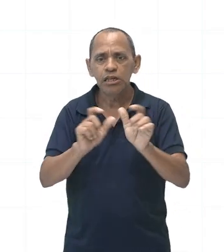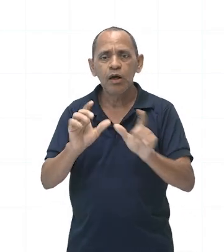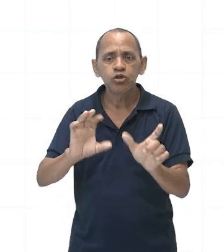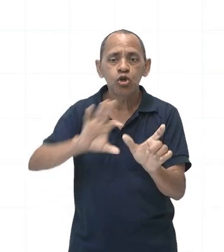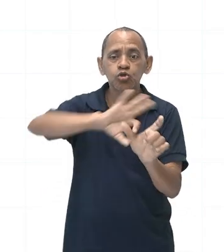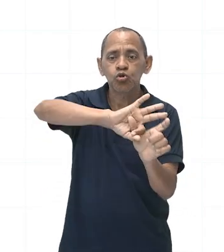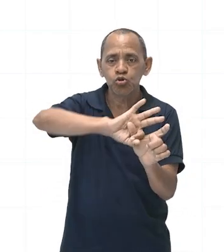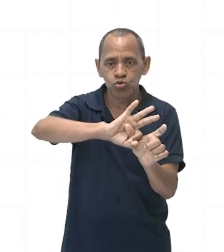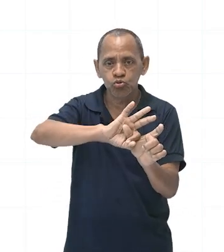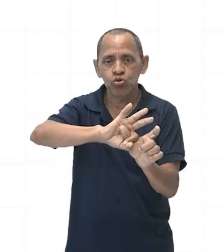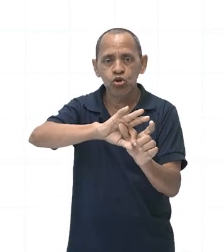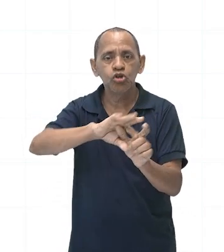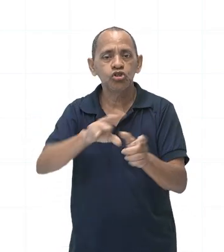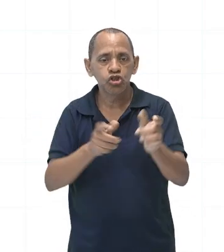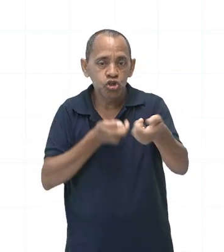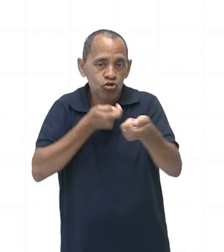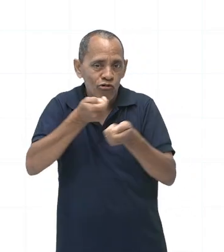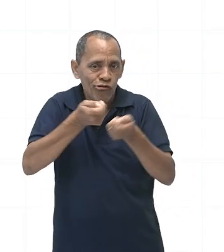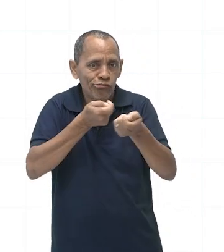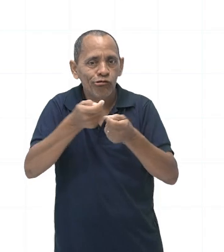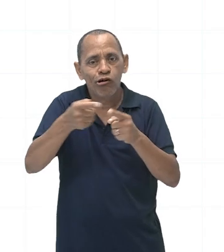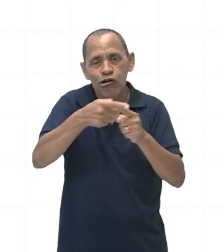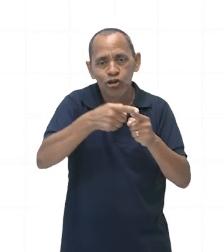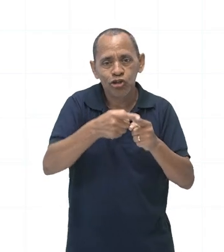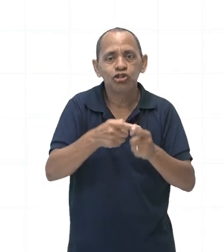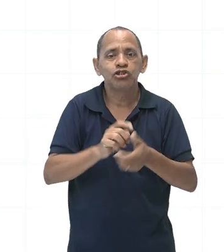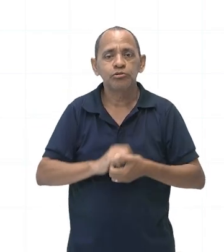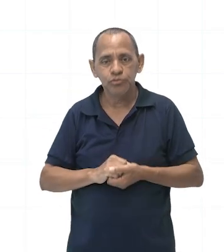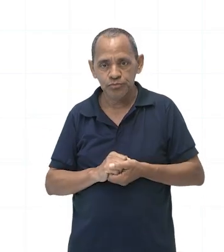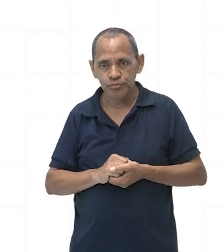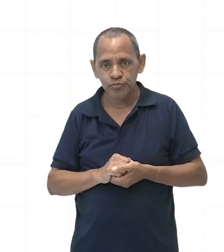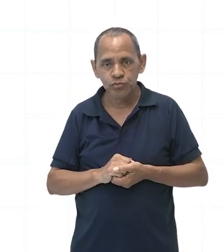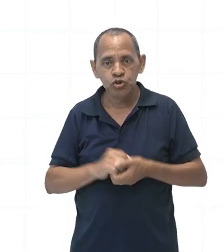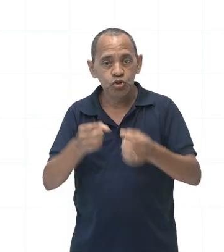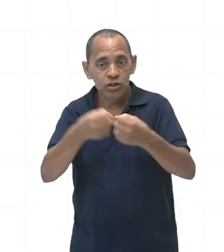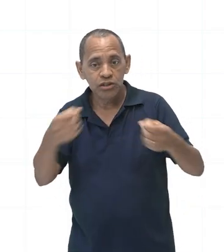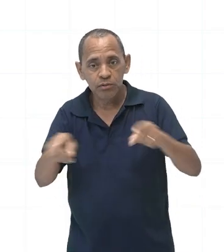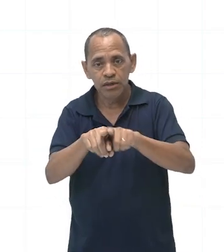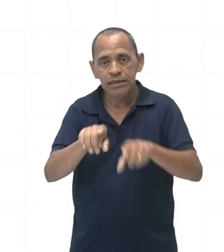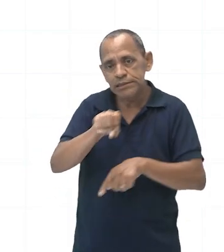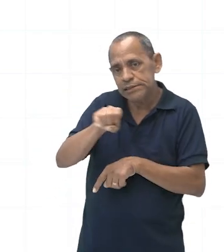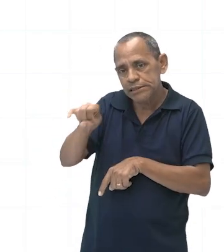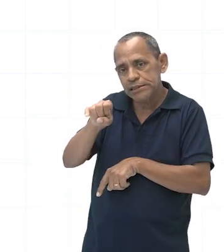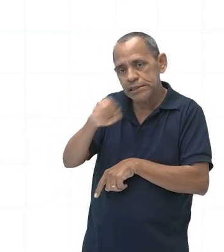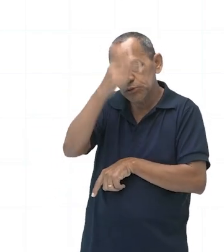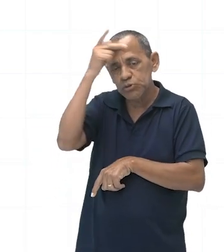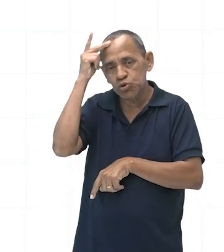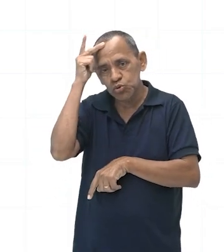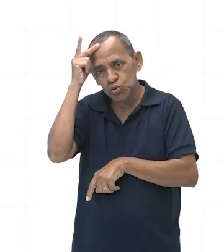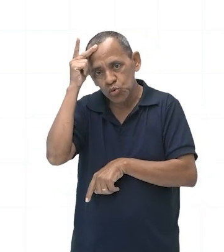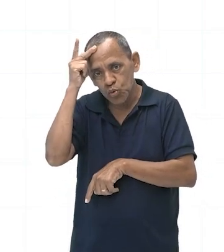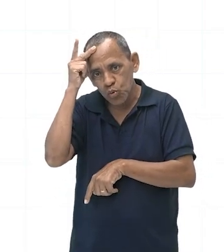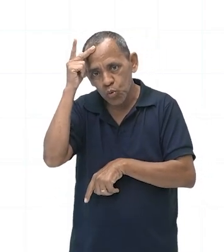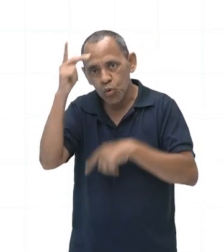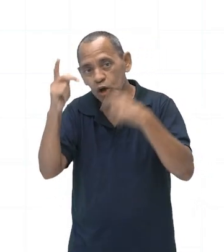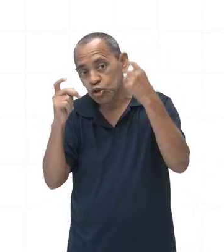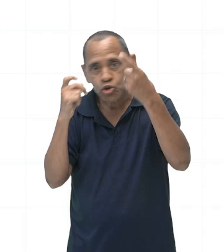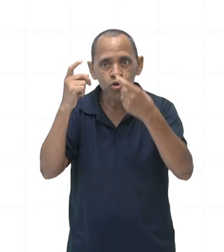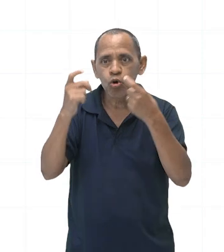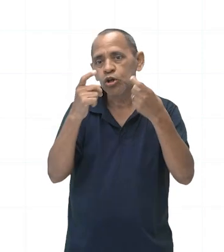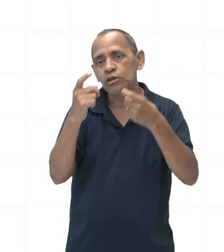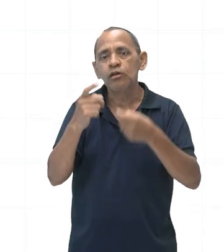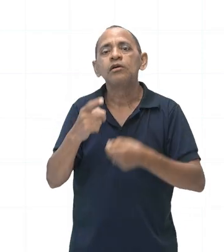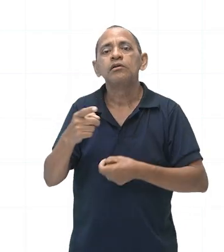que regem esse tipo de oração. Se as pessoas não tivessem um pouco de loucura, seriam incapazes de atos